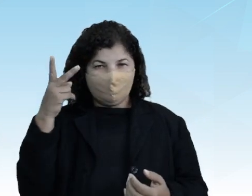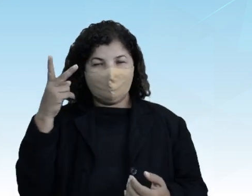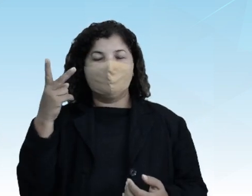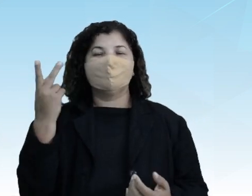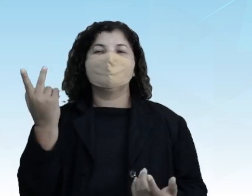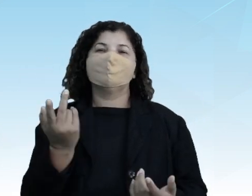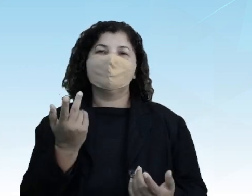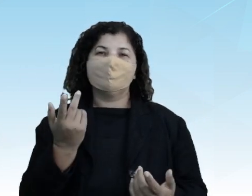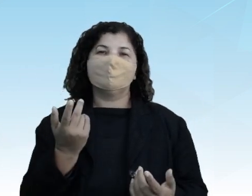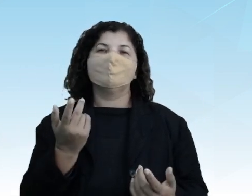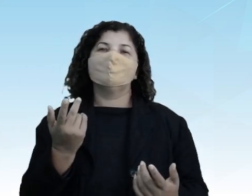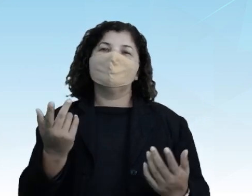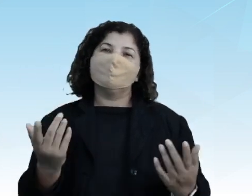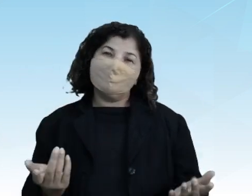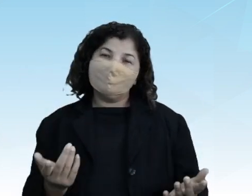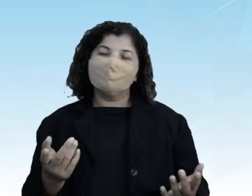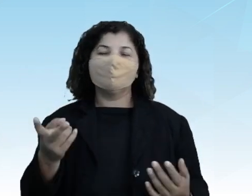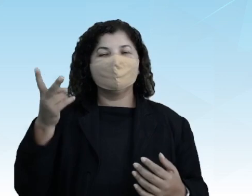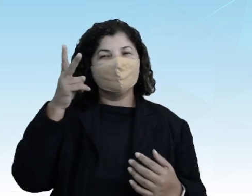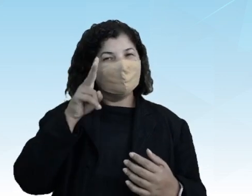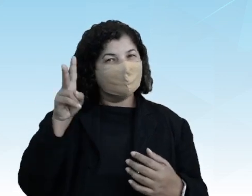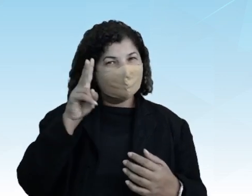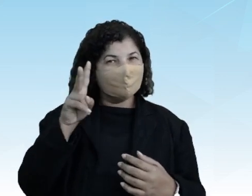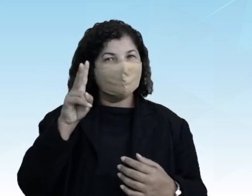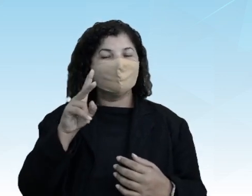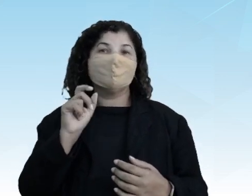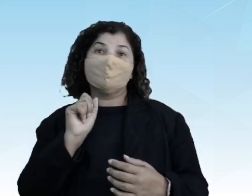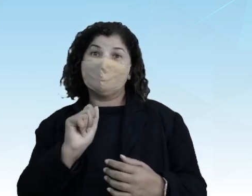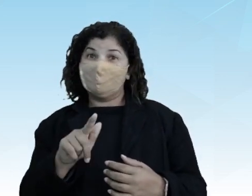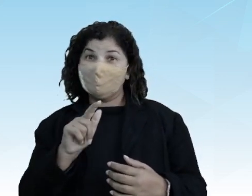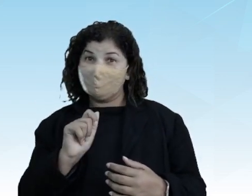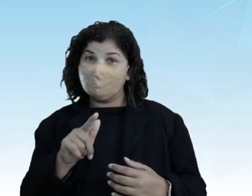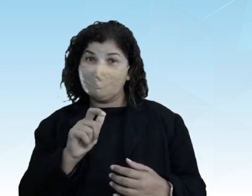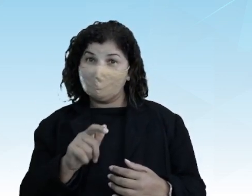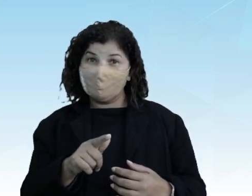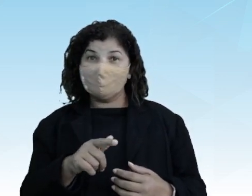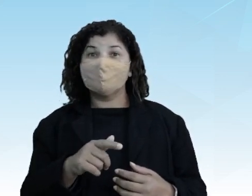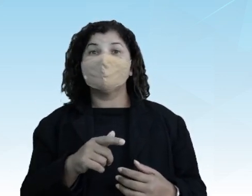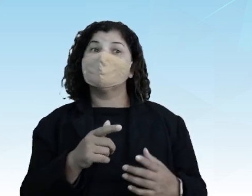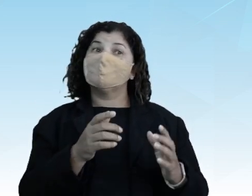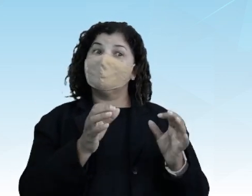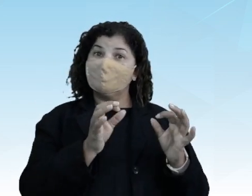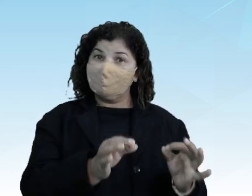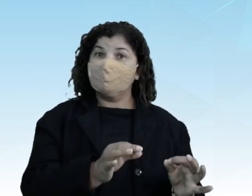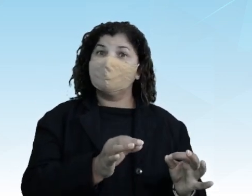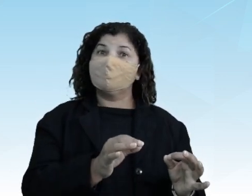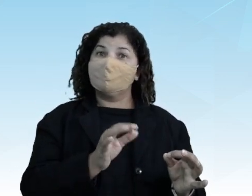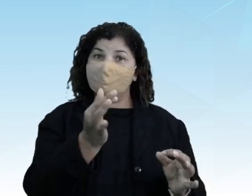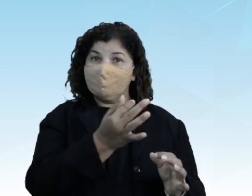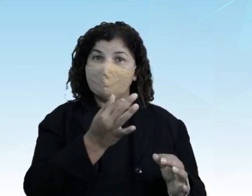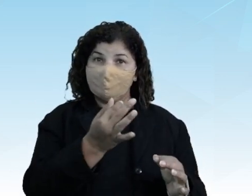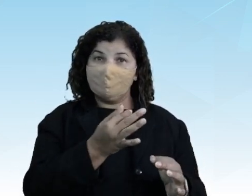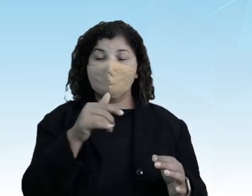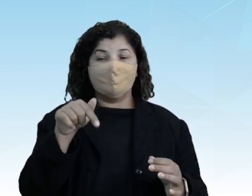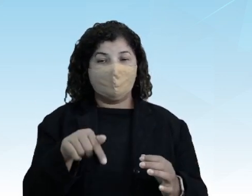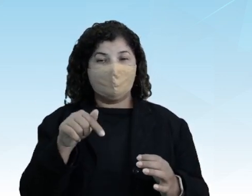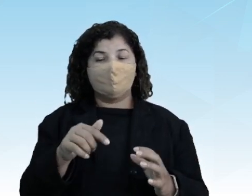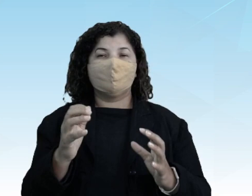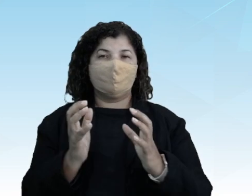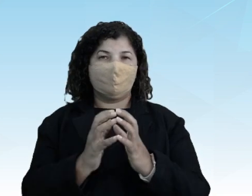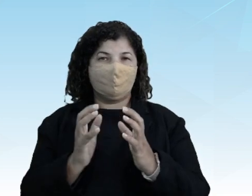né? Dia Municipal, que diz historiador, é agosto, né? Mas o Dia Municipal, no município do Recife, é